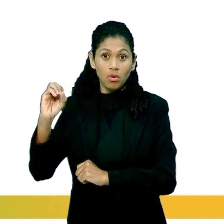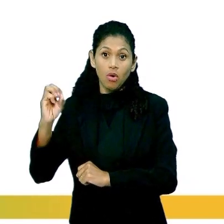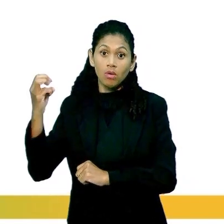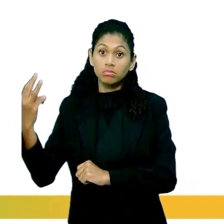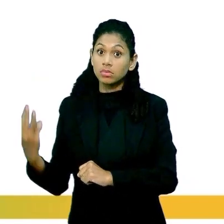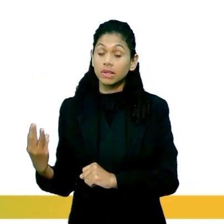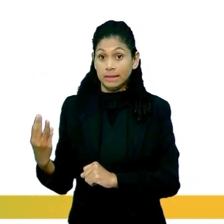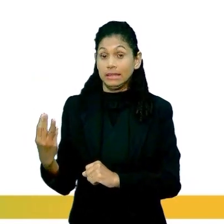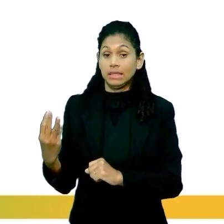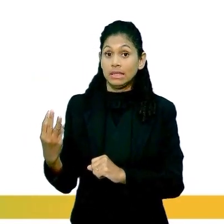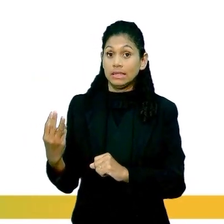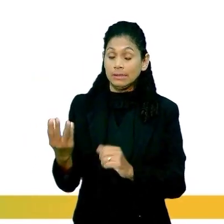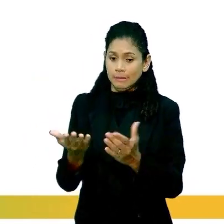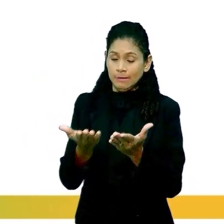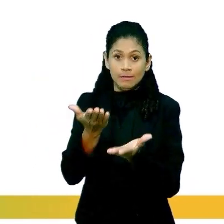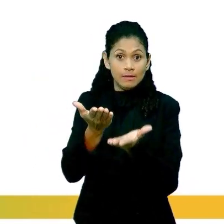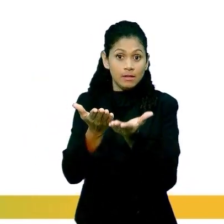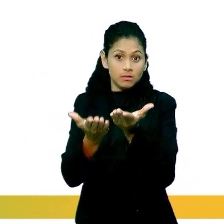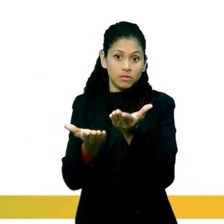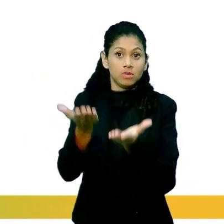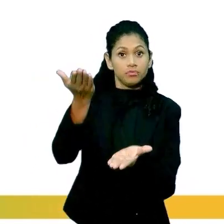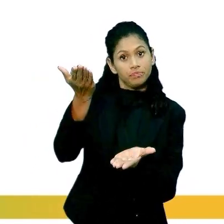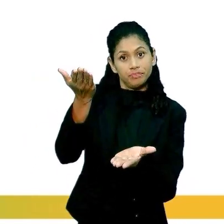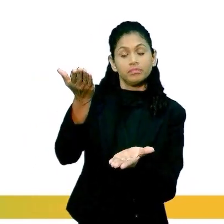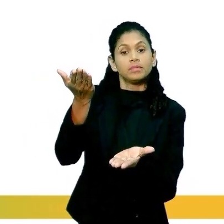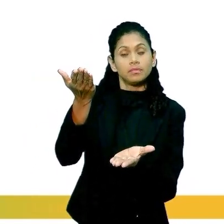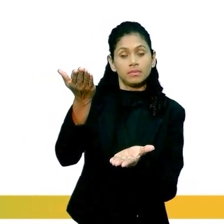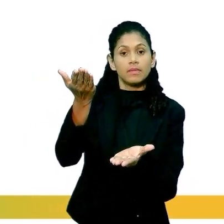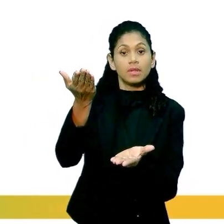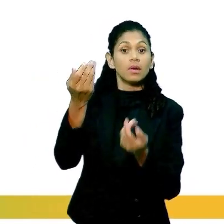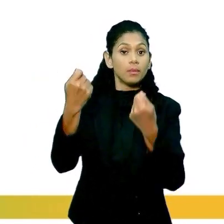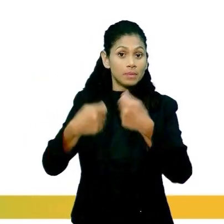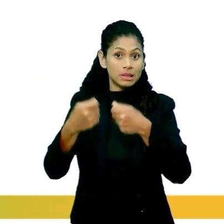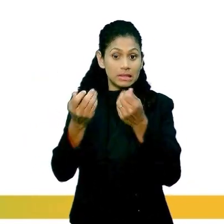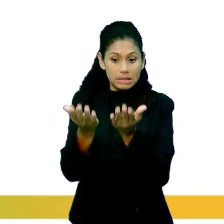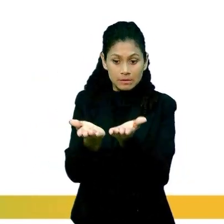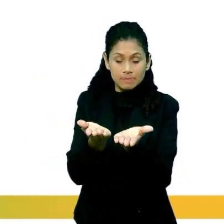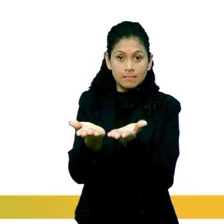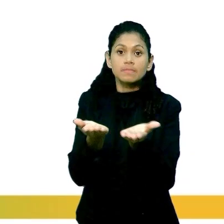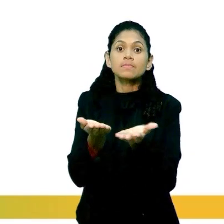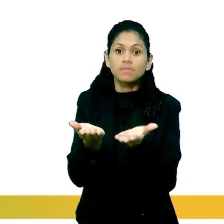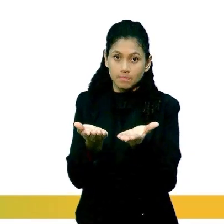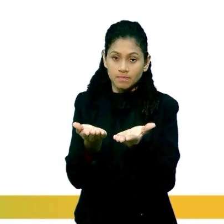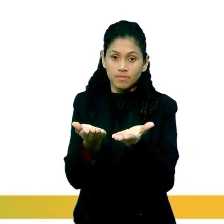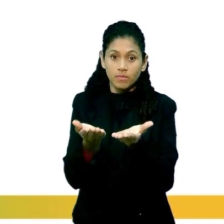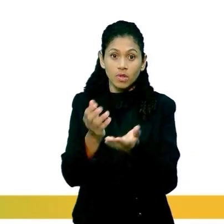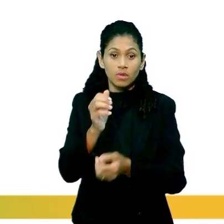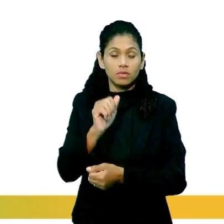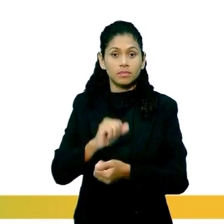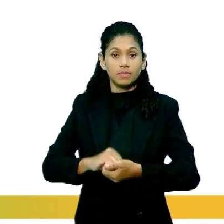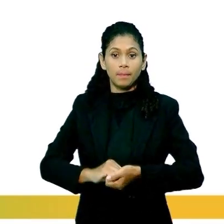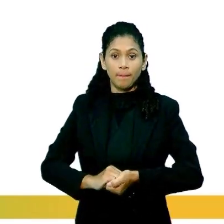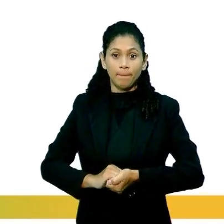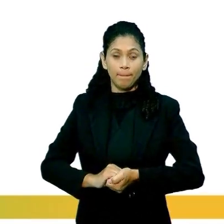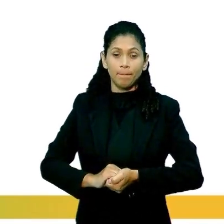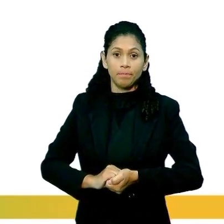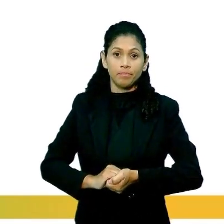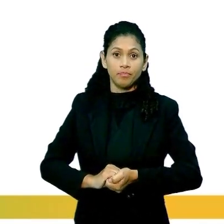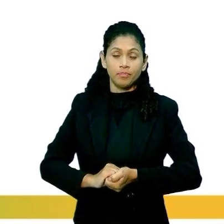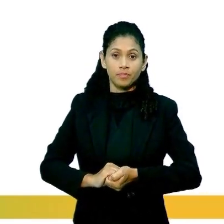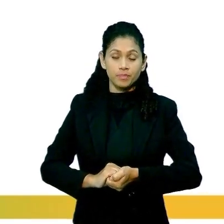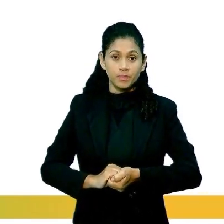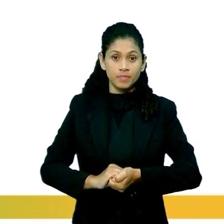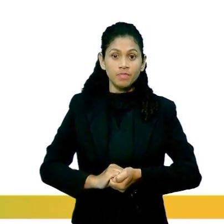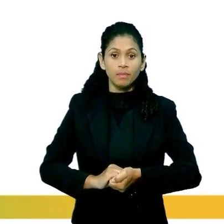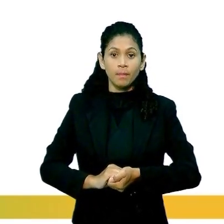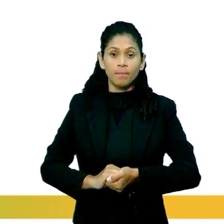reagente, um átomo de alumínio no reagente, já no produto é Al2, ou seja, um alumínio no reagente e 2 no produto. Já